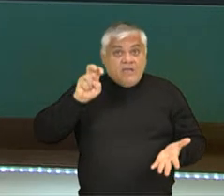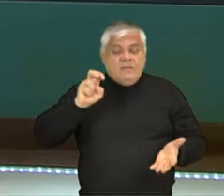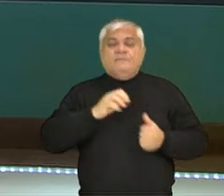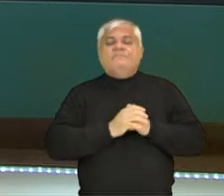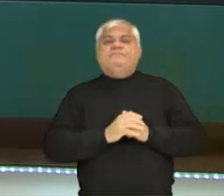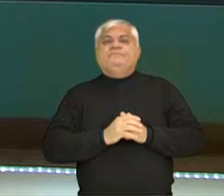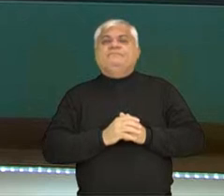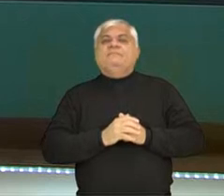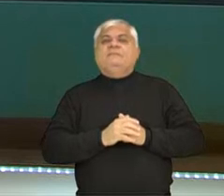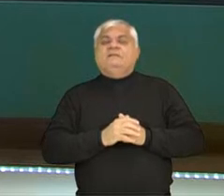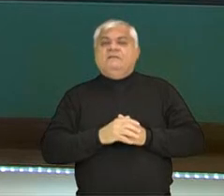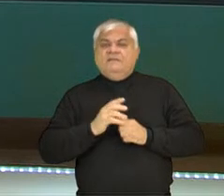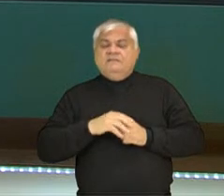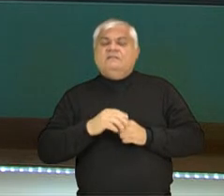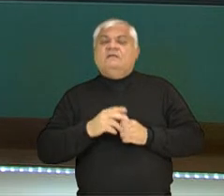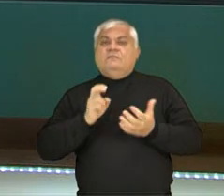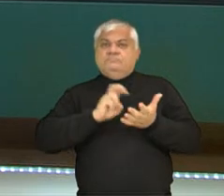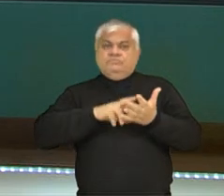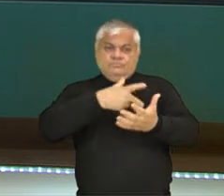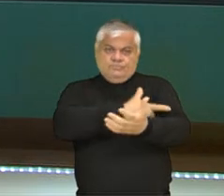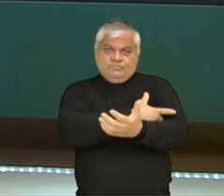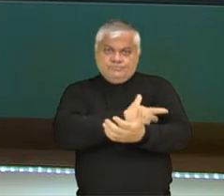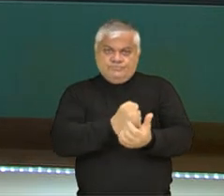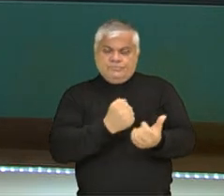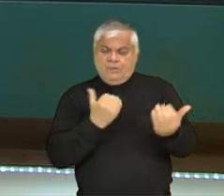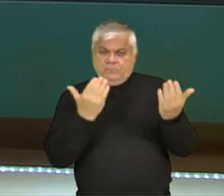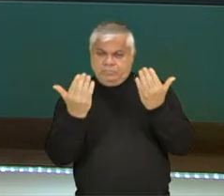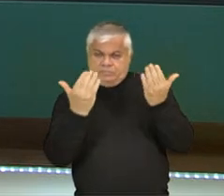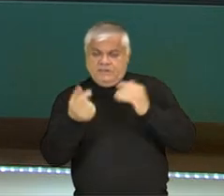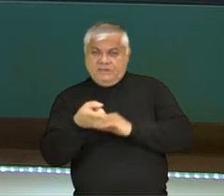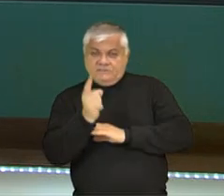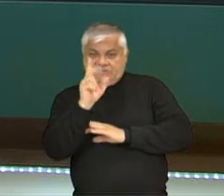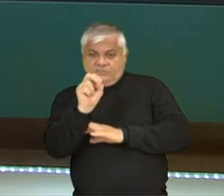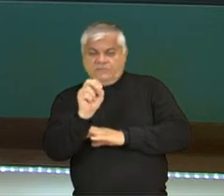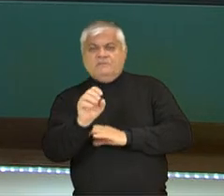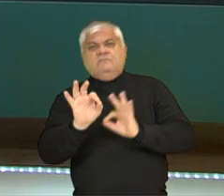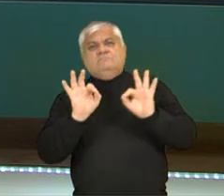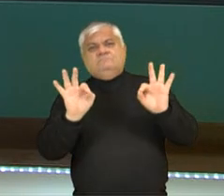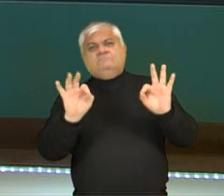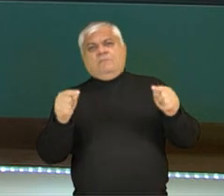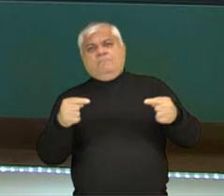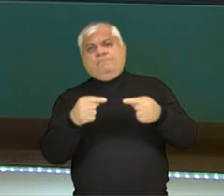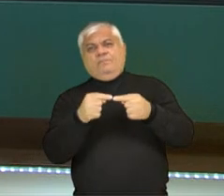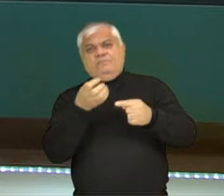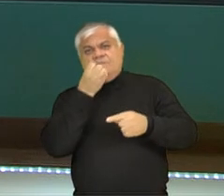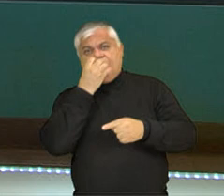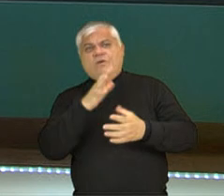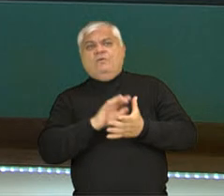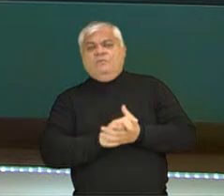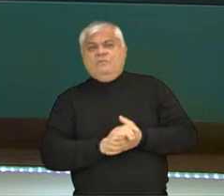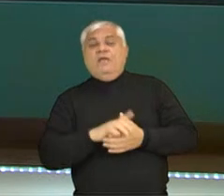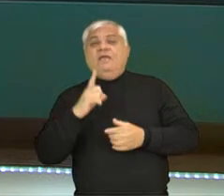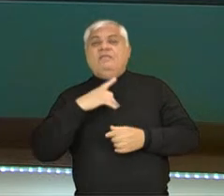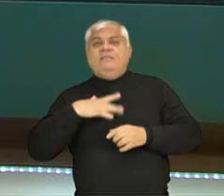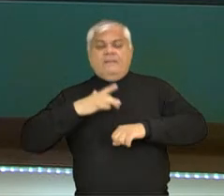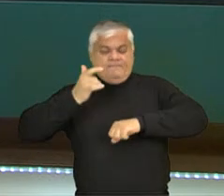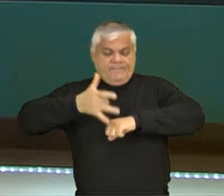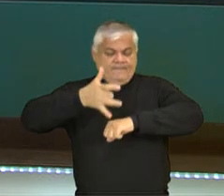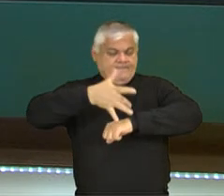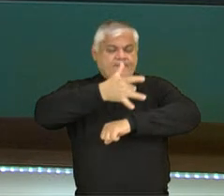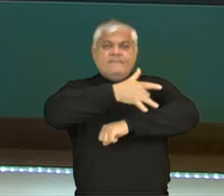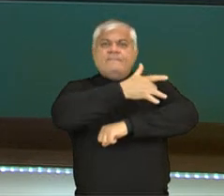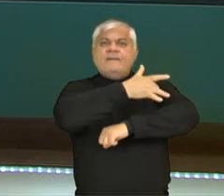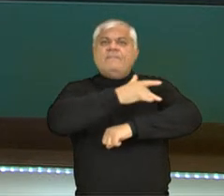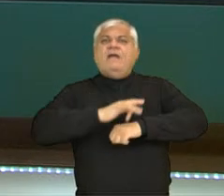exame, né, tem que estar dentro deste parâmetro aqui, pois está atrelada à formação de placas de gordura nos vasos